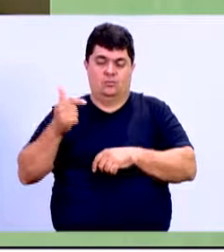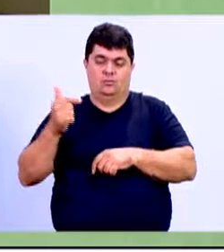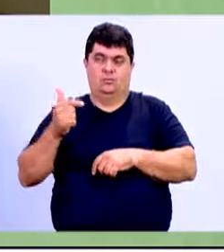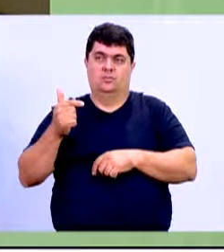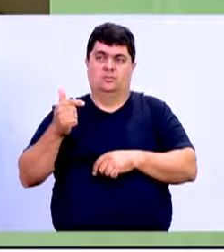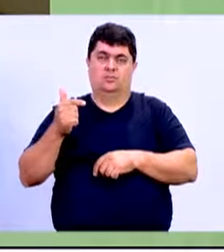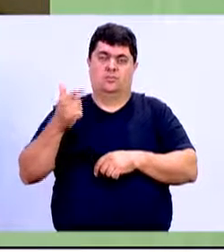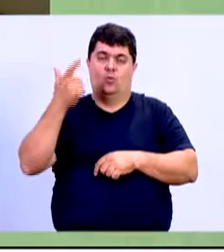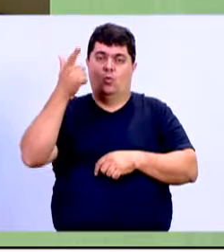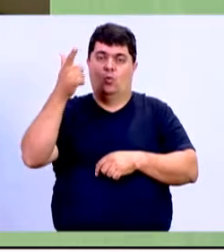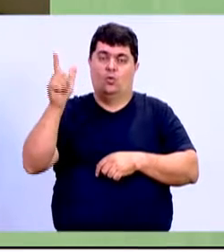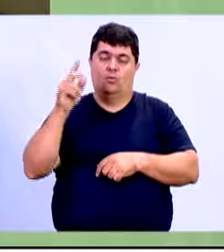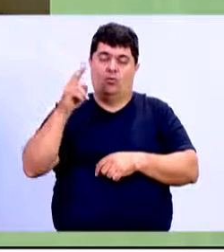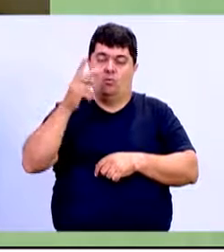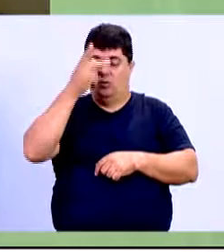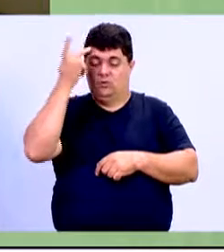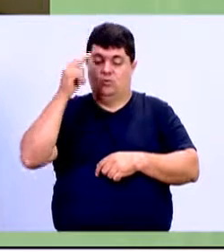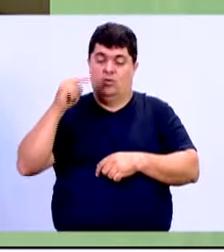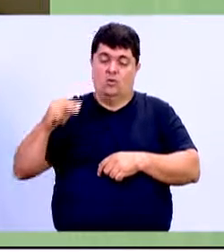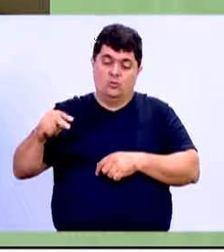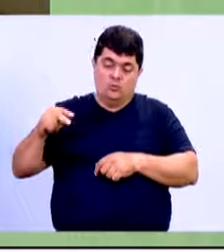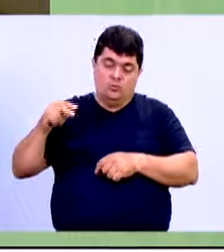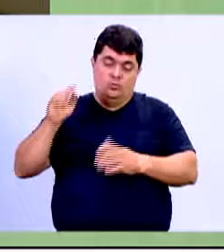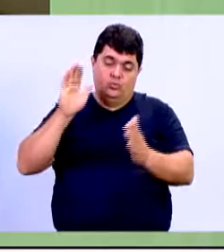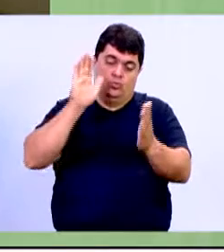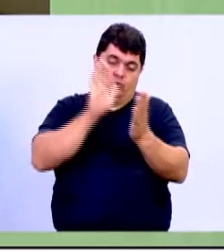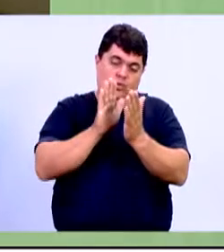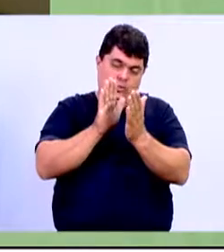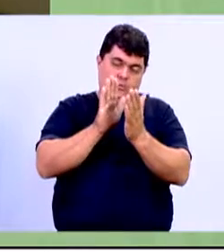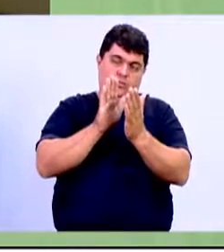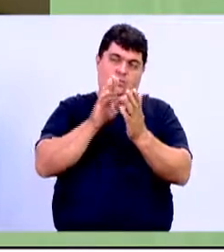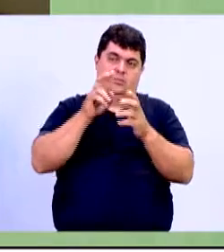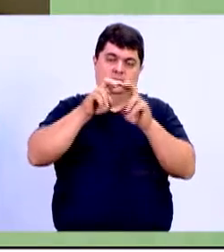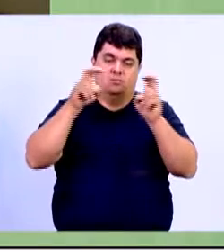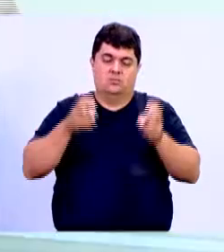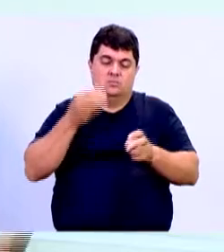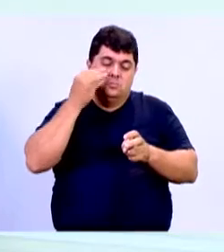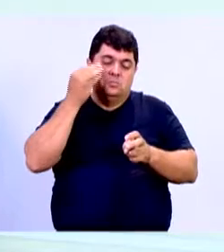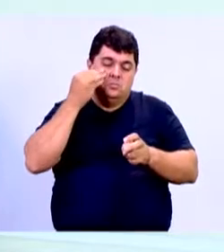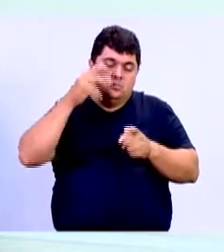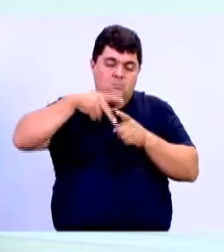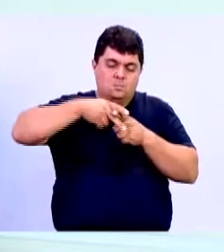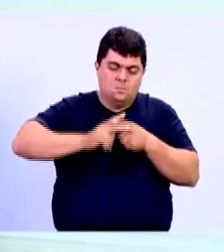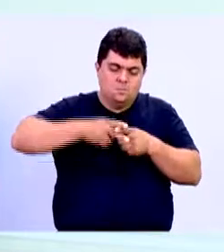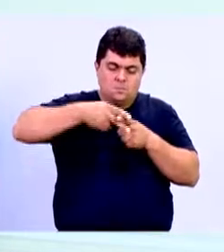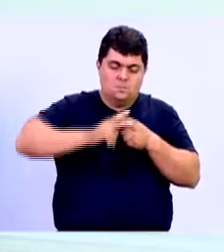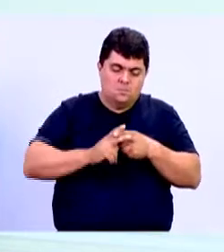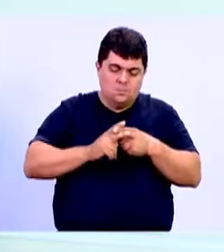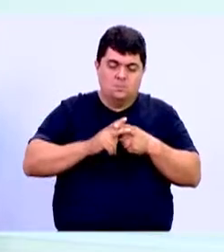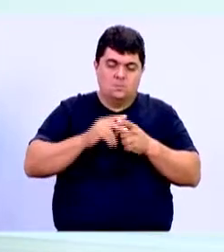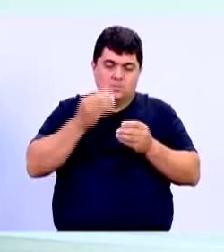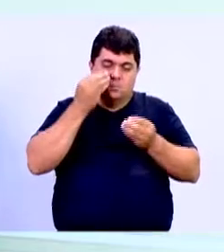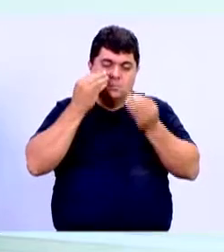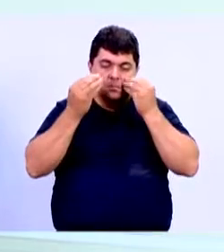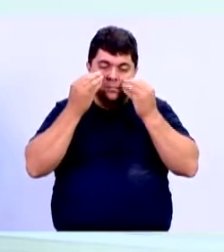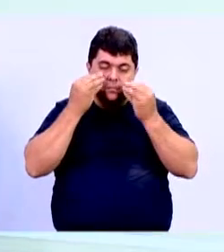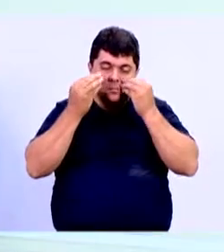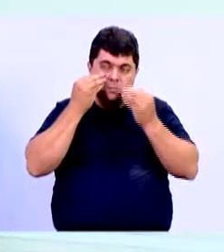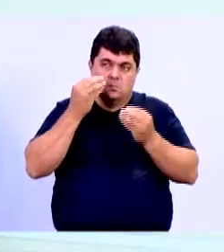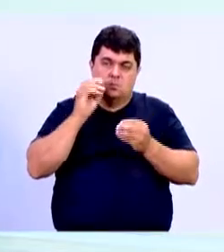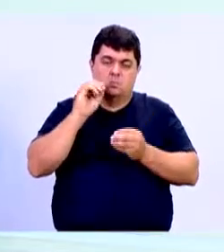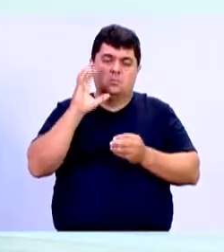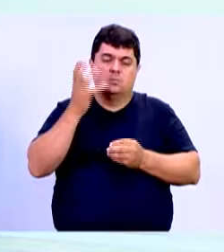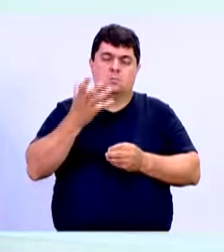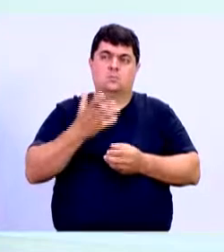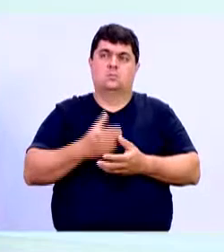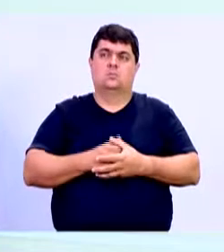fazer, então, o atendimento presencial. Então, ele vai se dirigir à estação de trabalho do usuário e aí verificar lá o